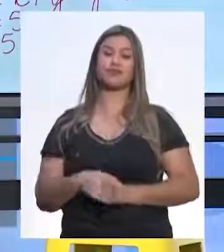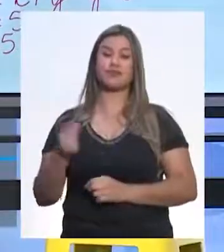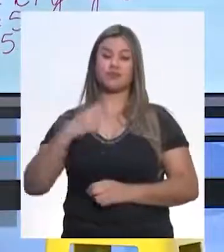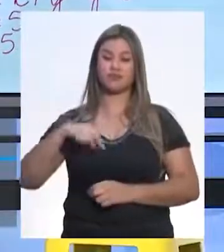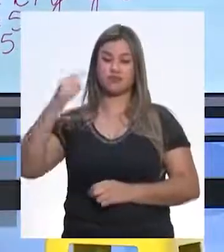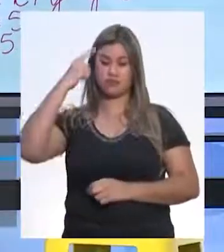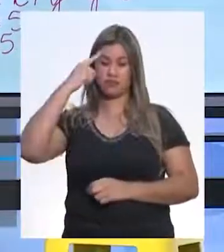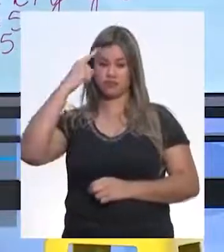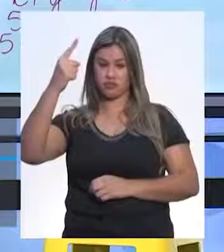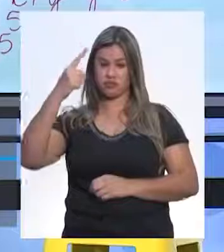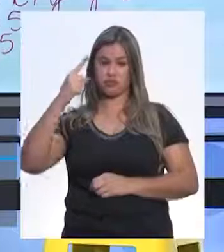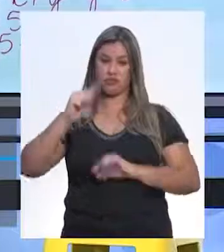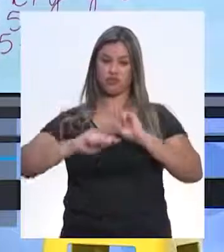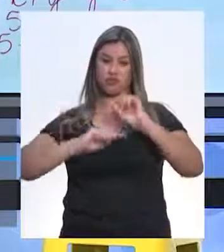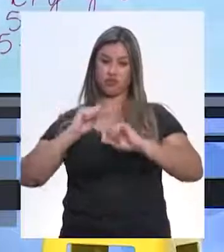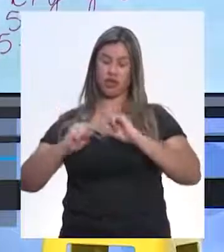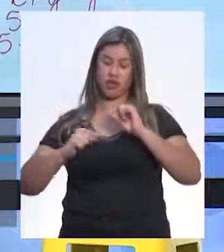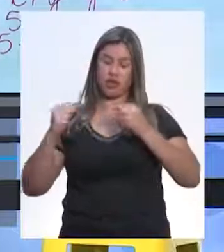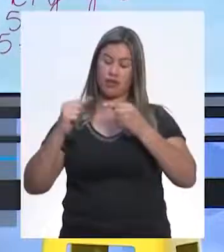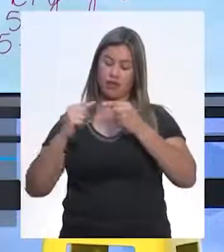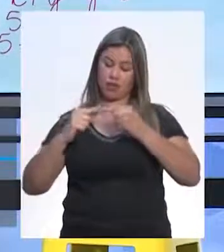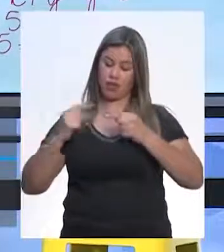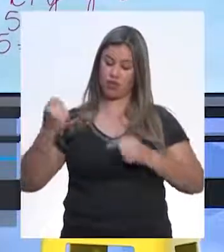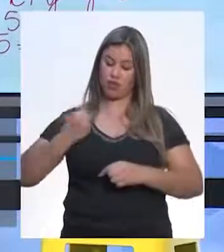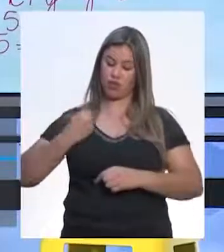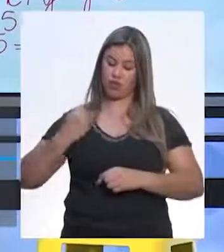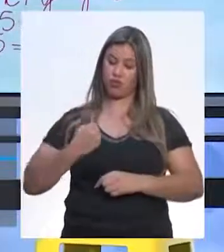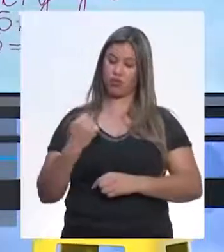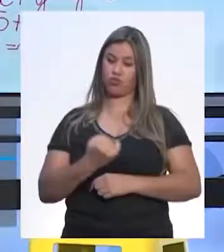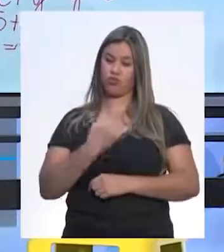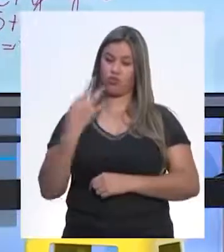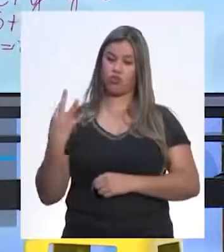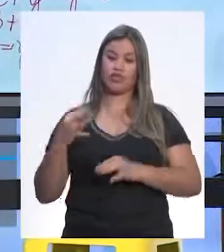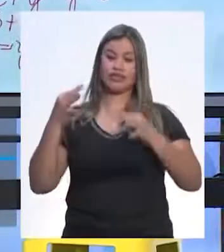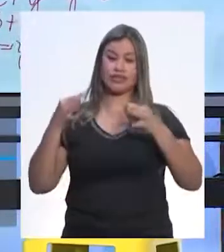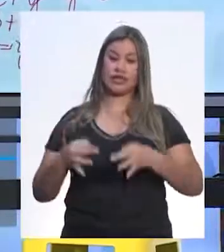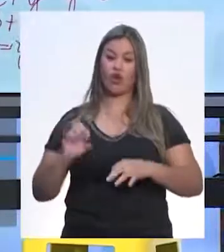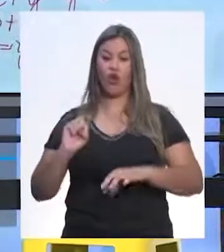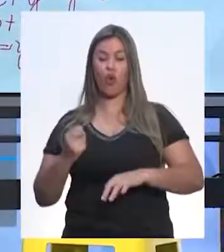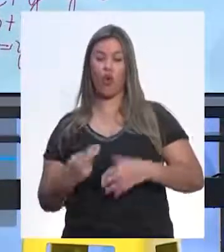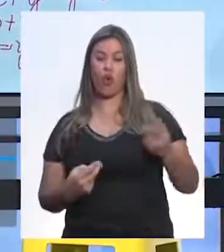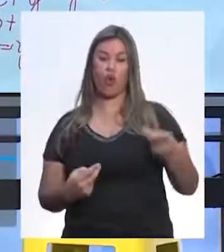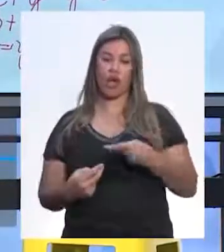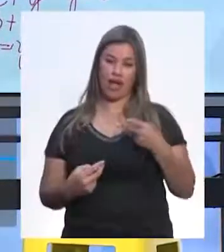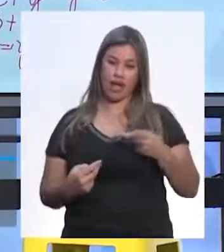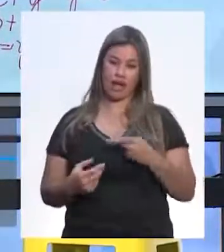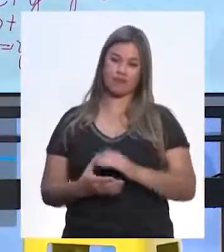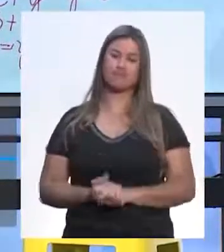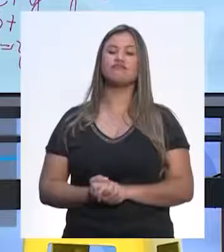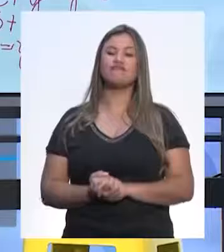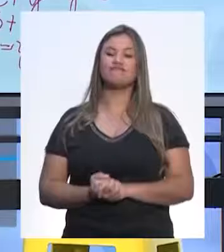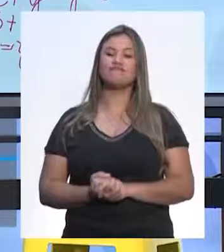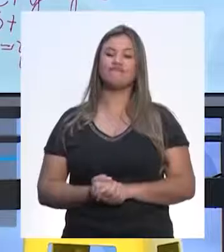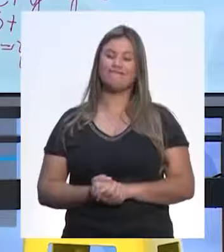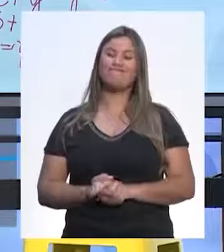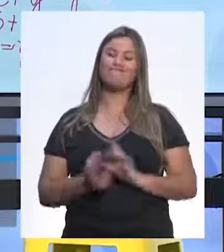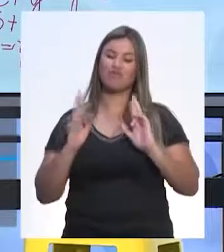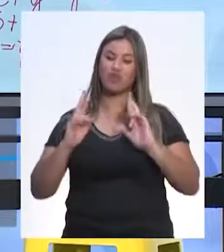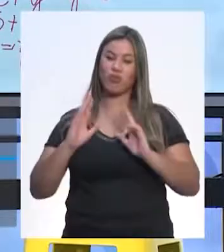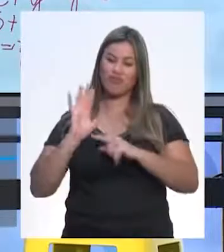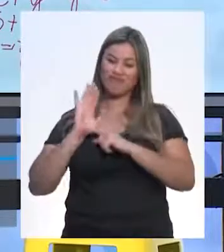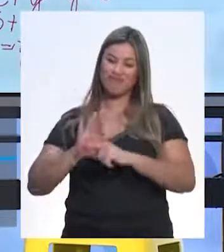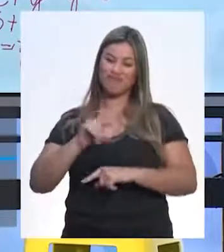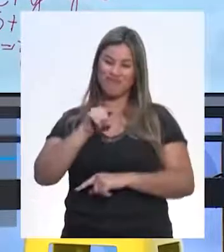que ele me deu a quantidade de acertos. Lorena, né? Espero que eu Isso. tenha sanado essa dúvida da